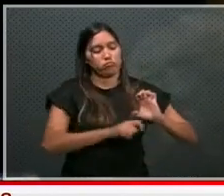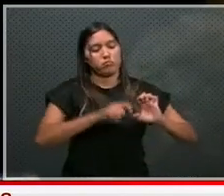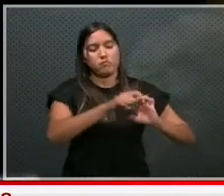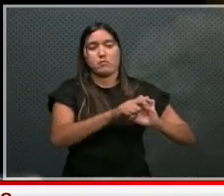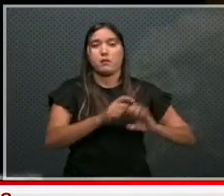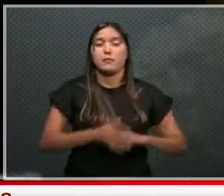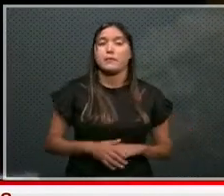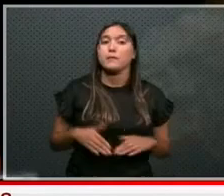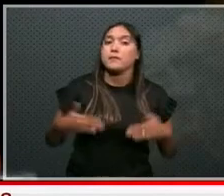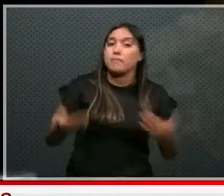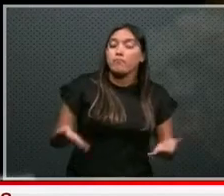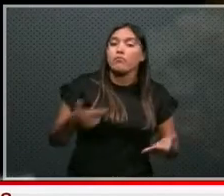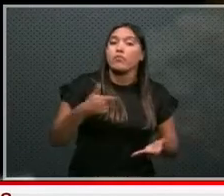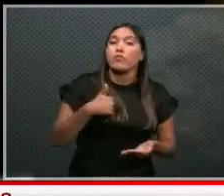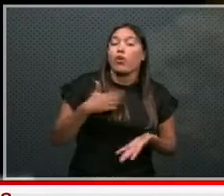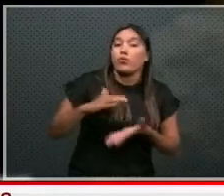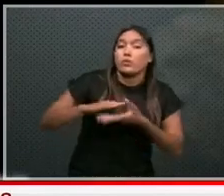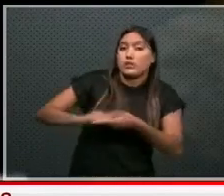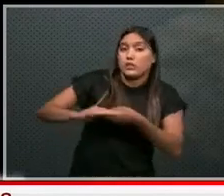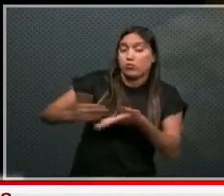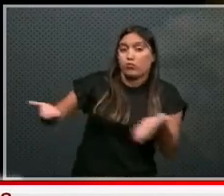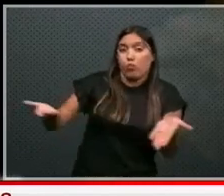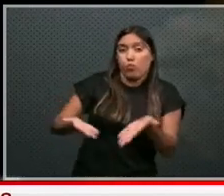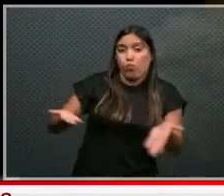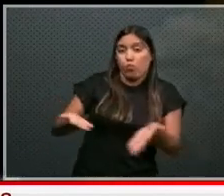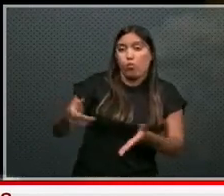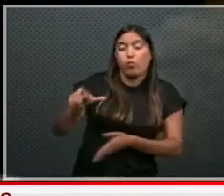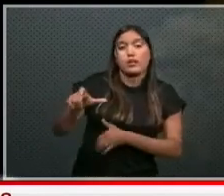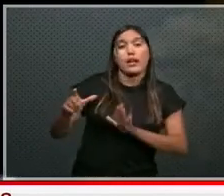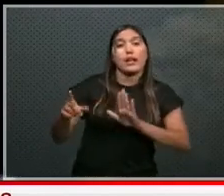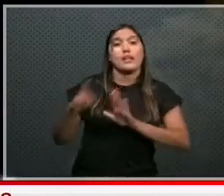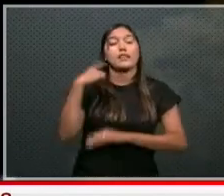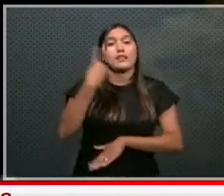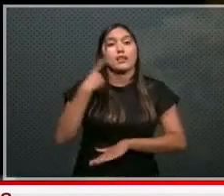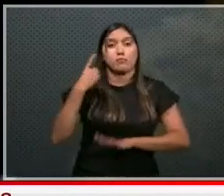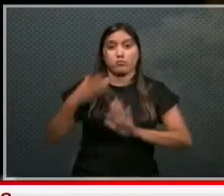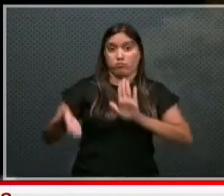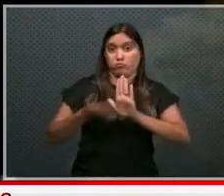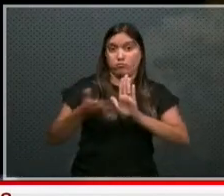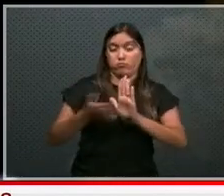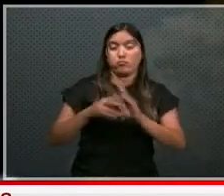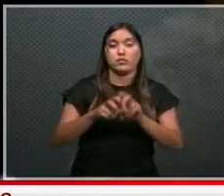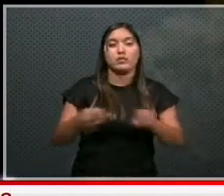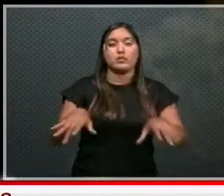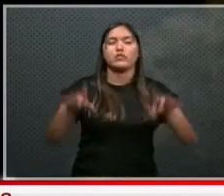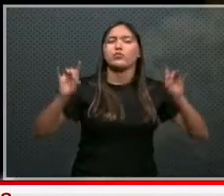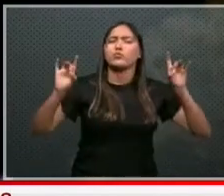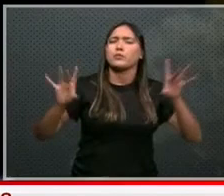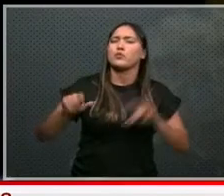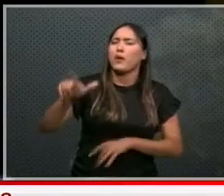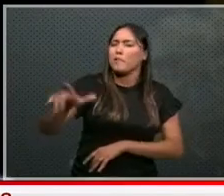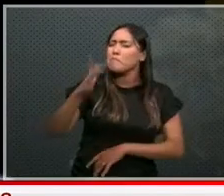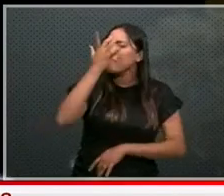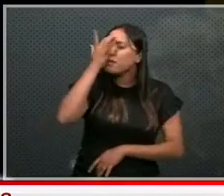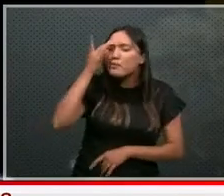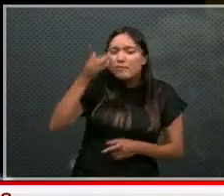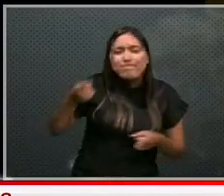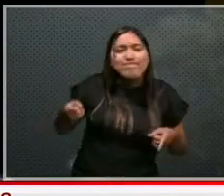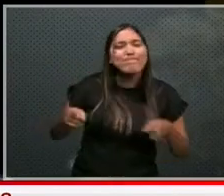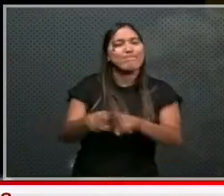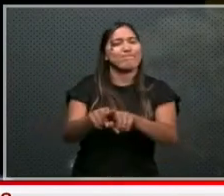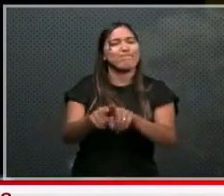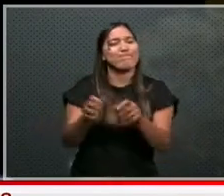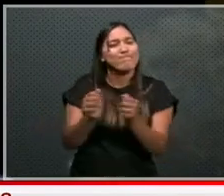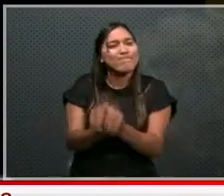aconteça quero aqui saudar o deputado proponente dessa sessão especial que é um grande parceiro e